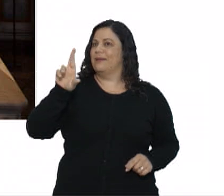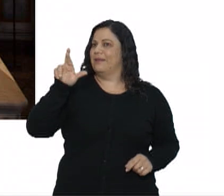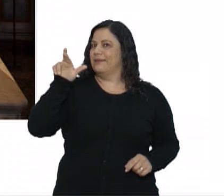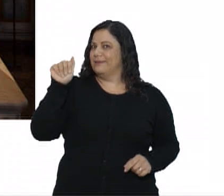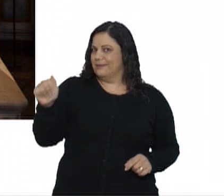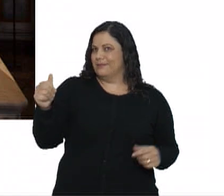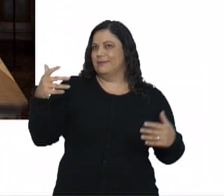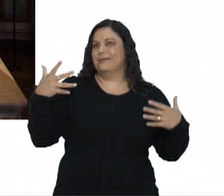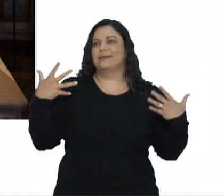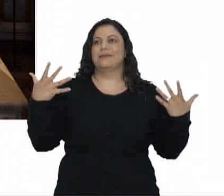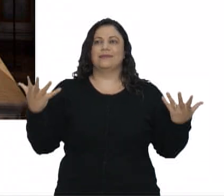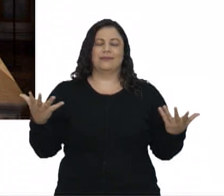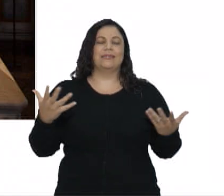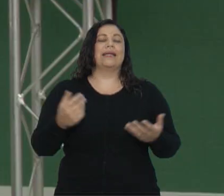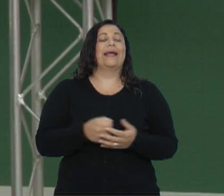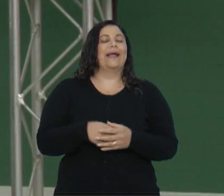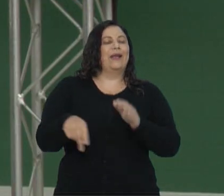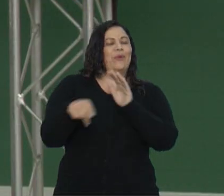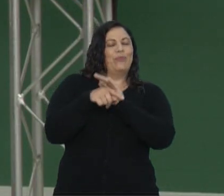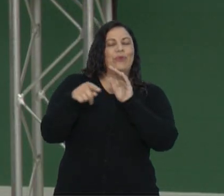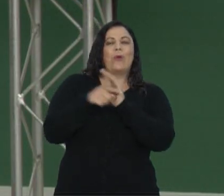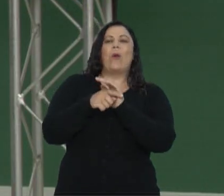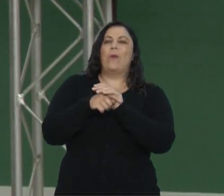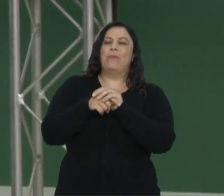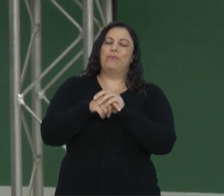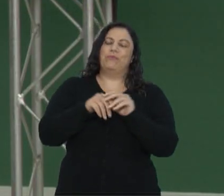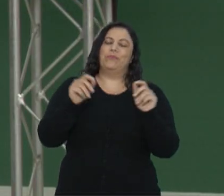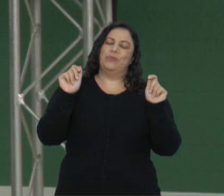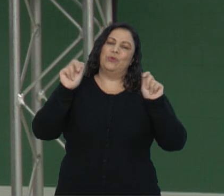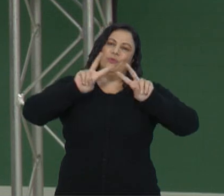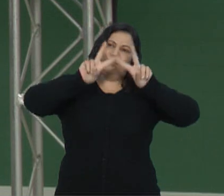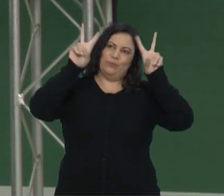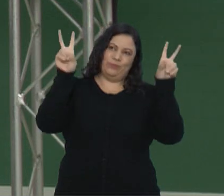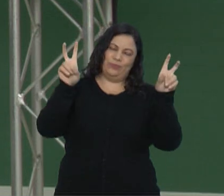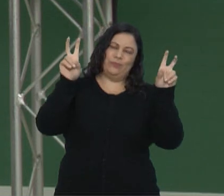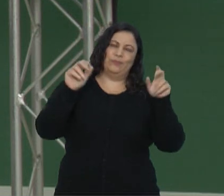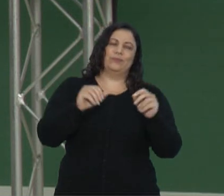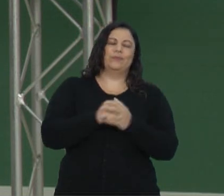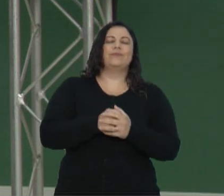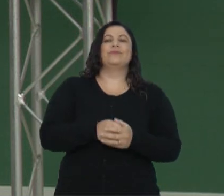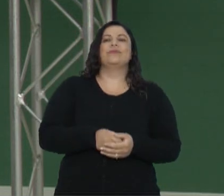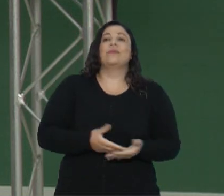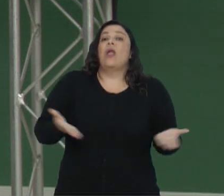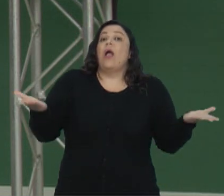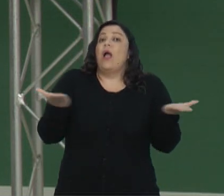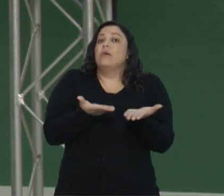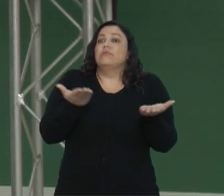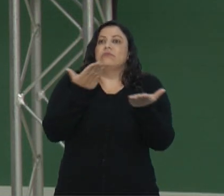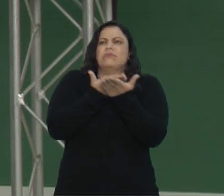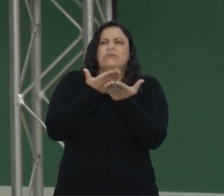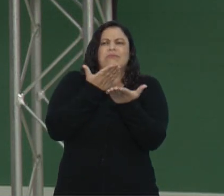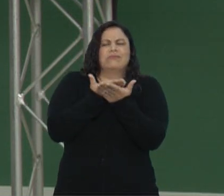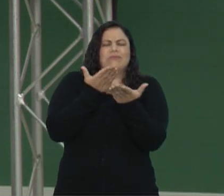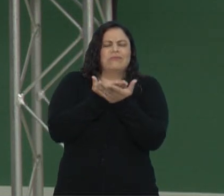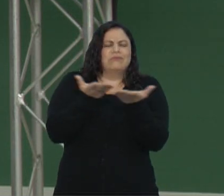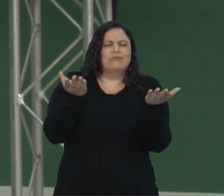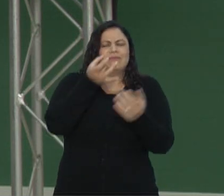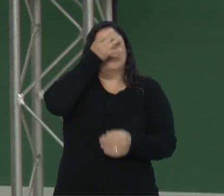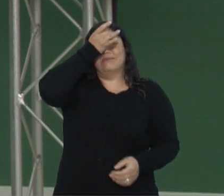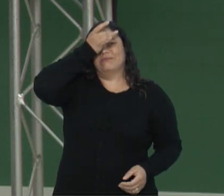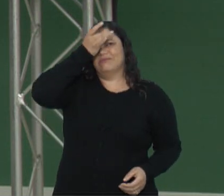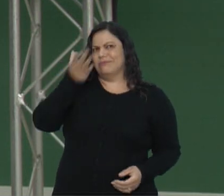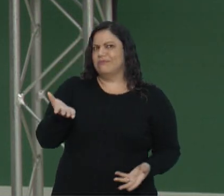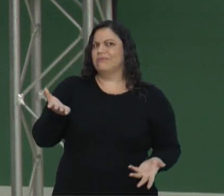do Aleijadinho. Pessoal, eu acho que a aula de hoje ficou fácil, né? Falar de